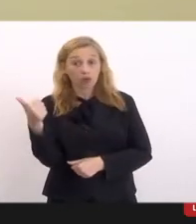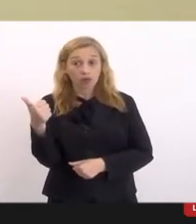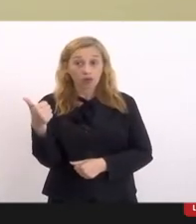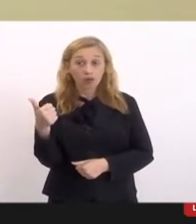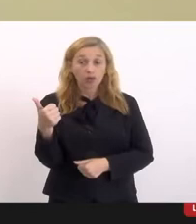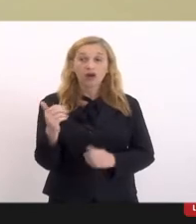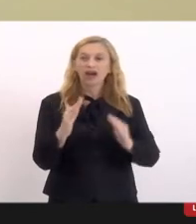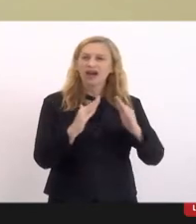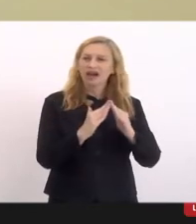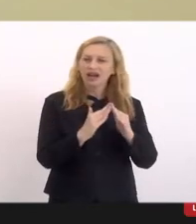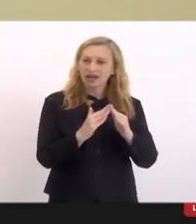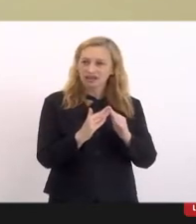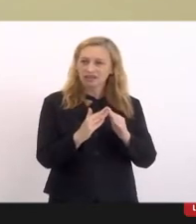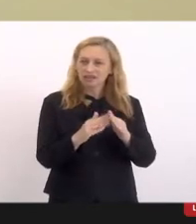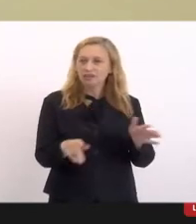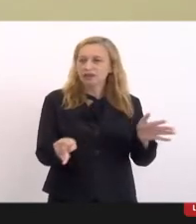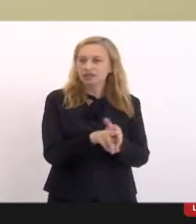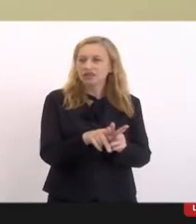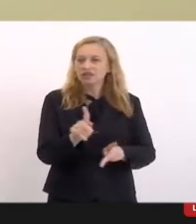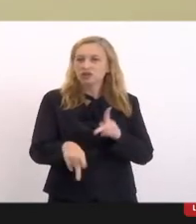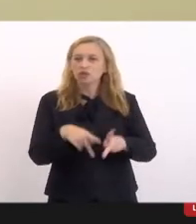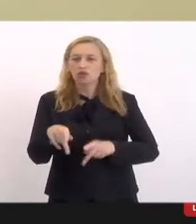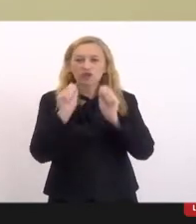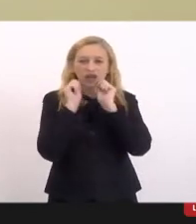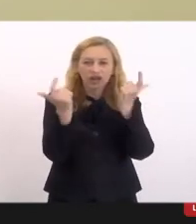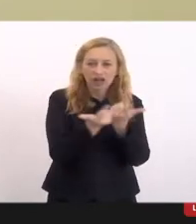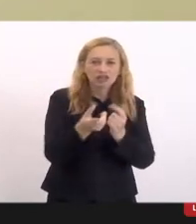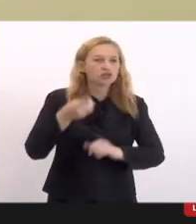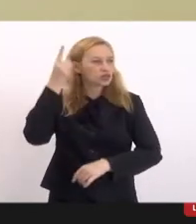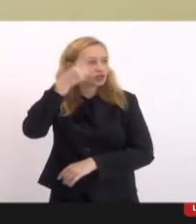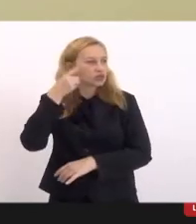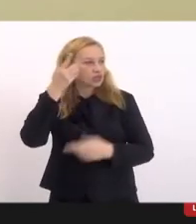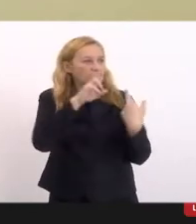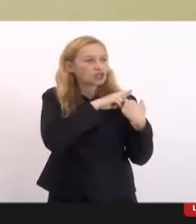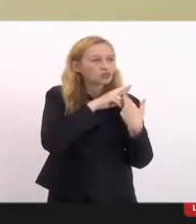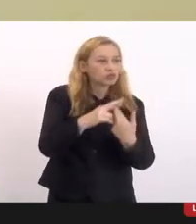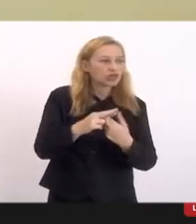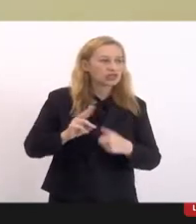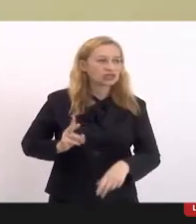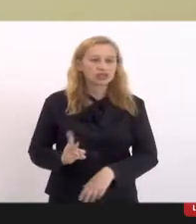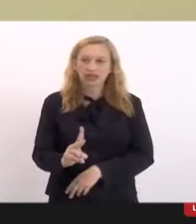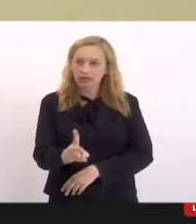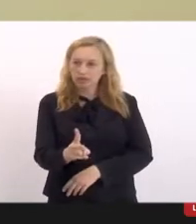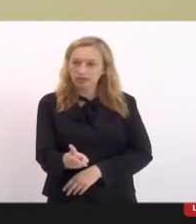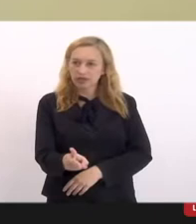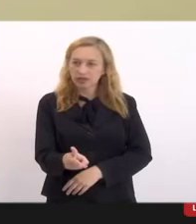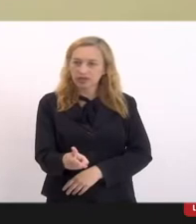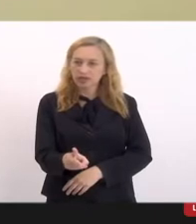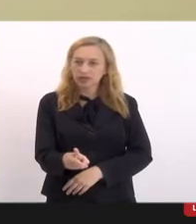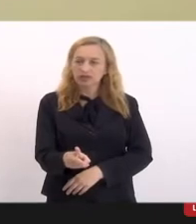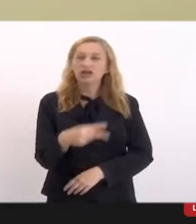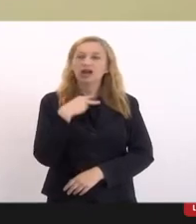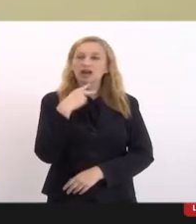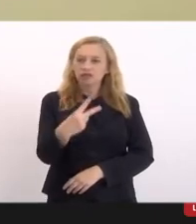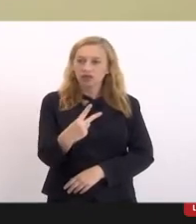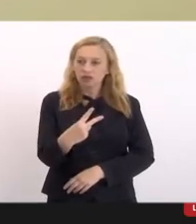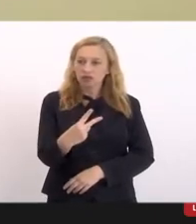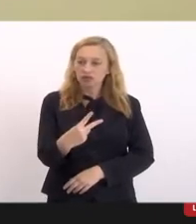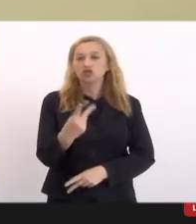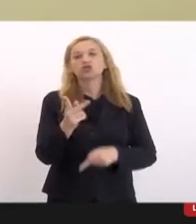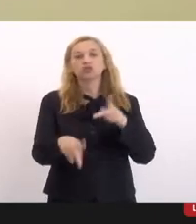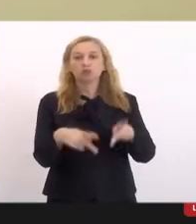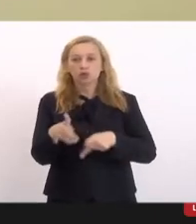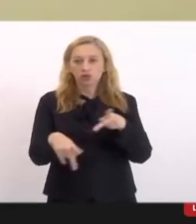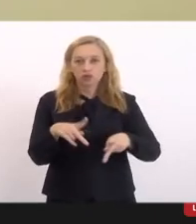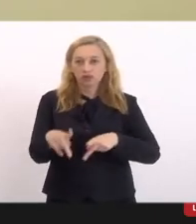Casa do Povo, que é a LERJ, aos deputados que têm essa responsabilidade de serem os porta-vozes da